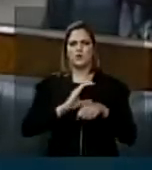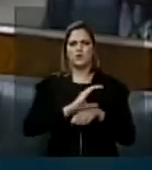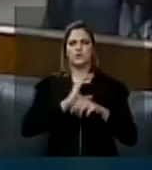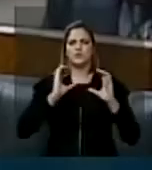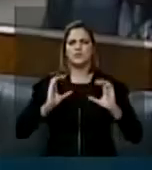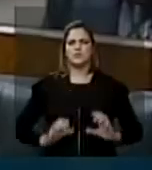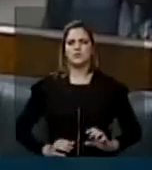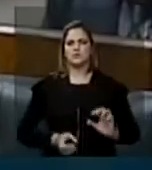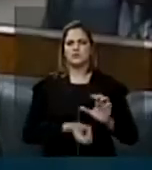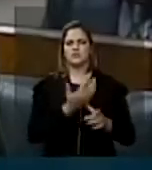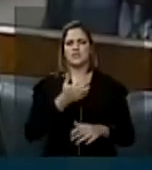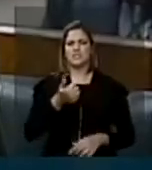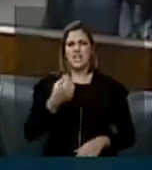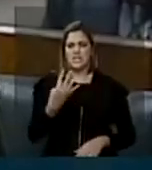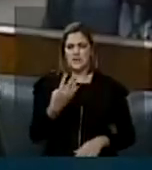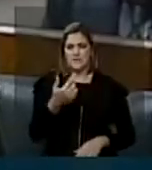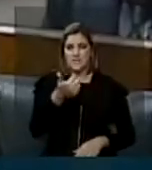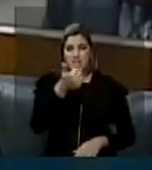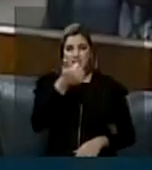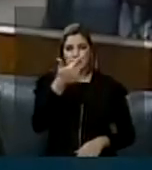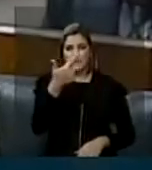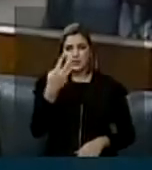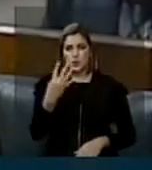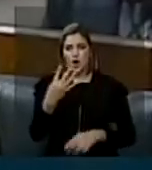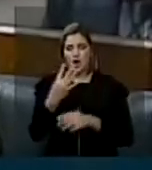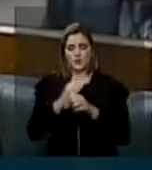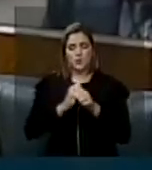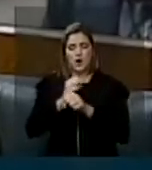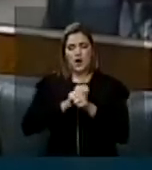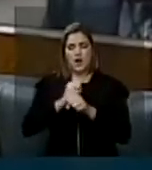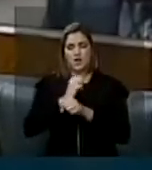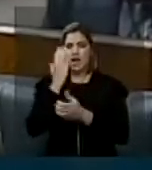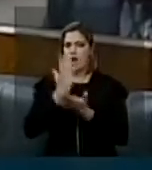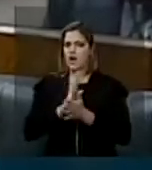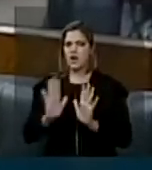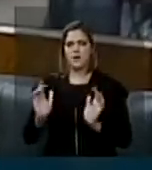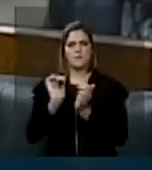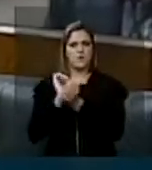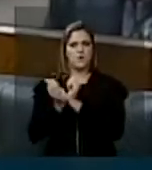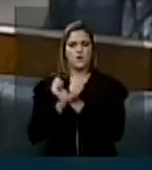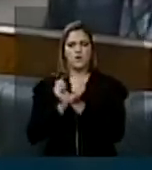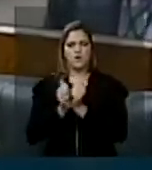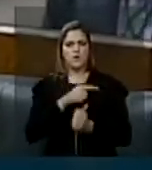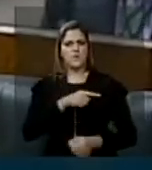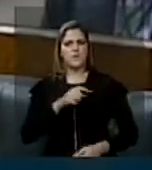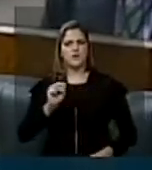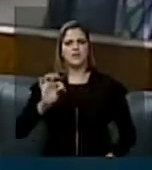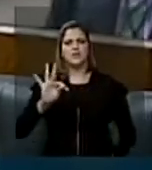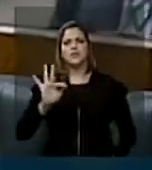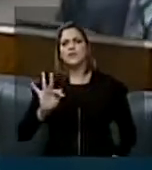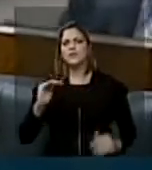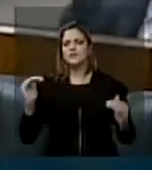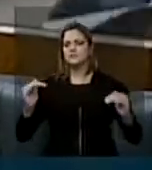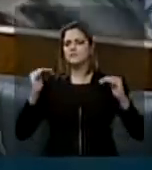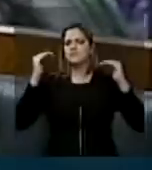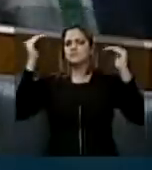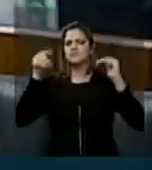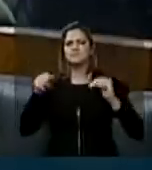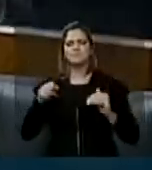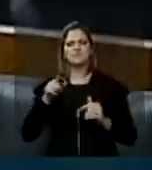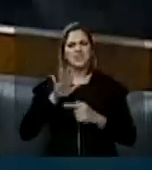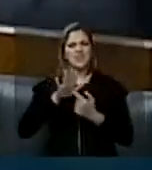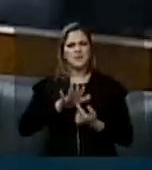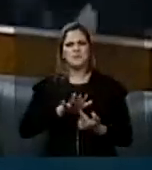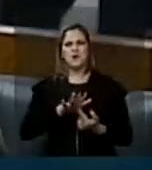cidadã 124 anos da abolição da escravatura a mais alta Costa do país sinaliza